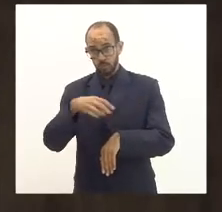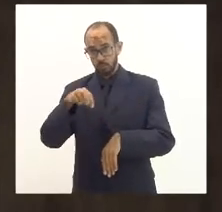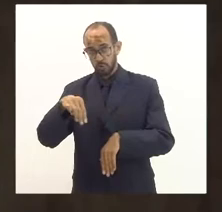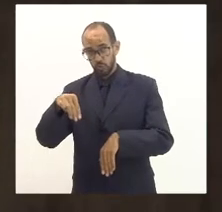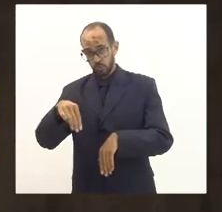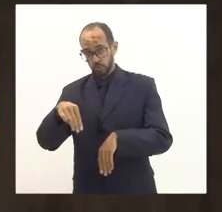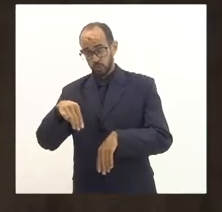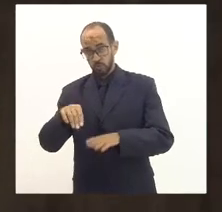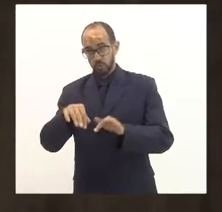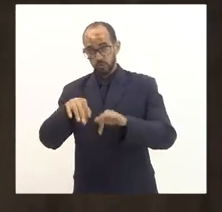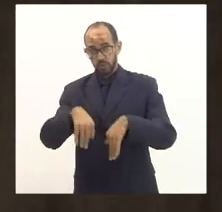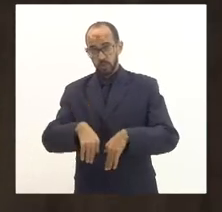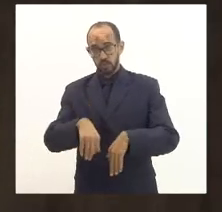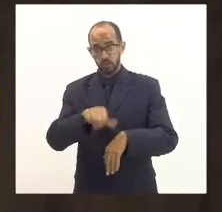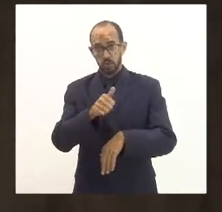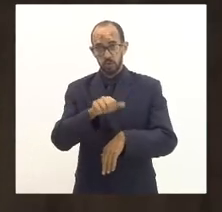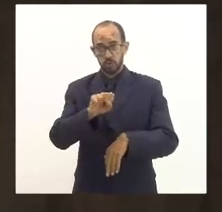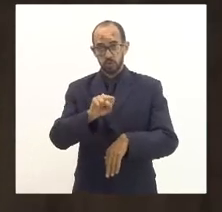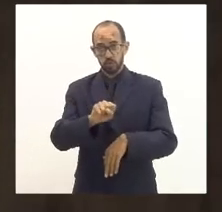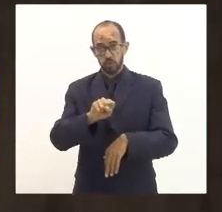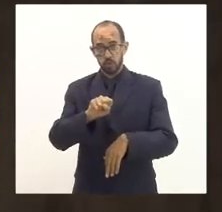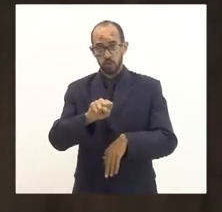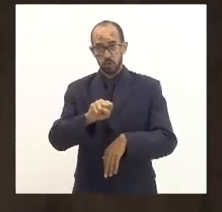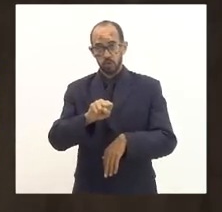encerrou-se às 18:30